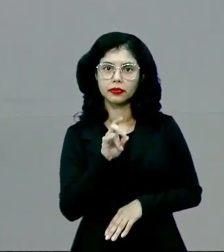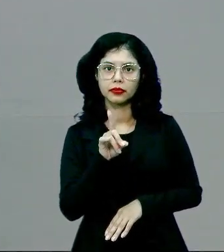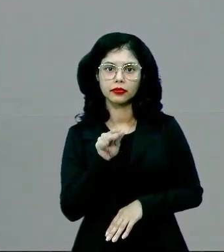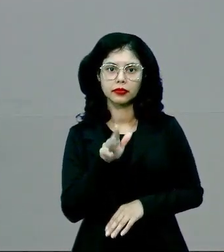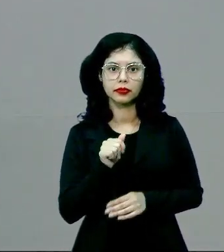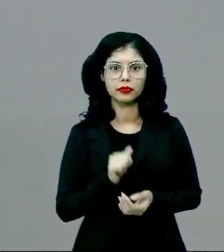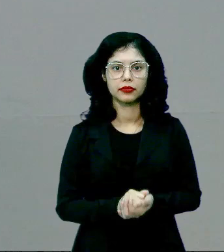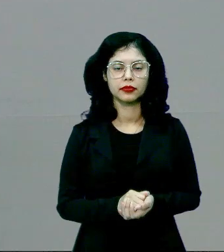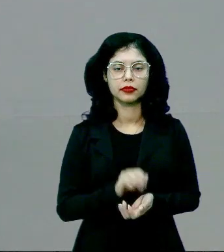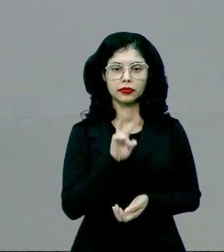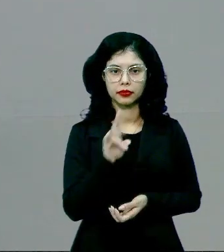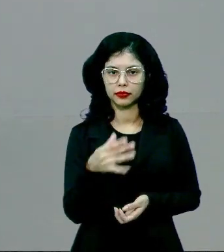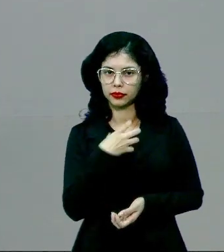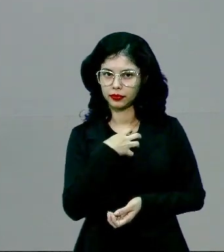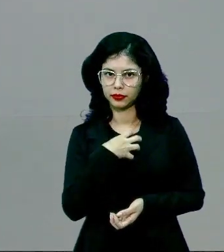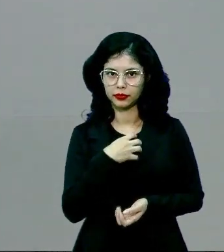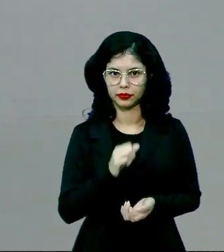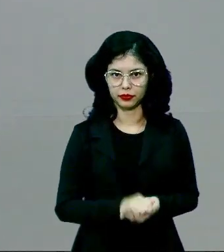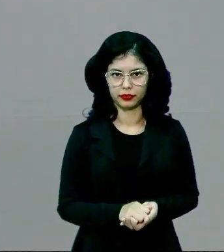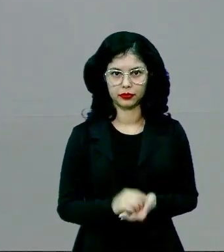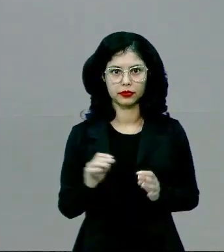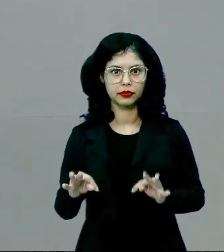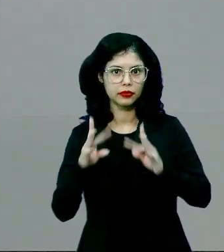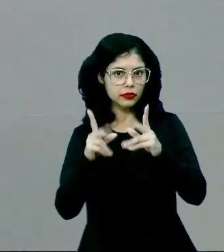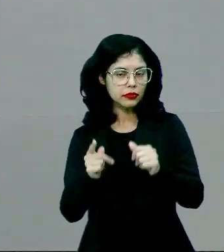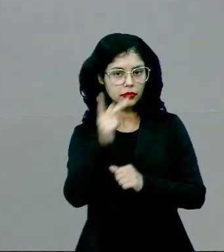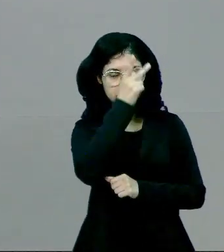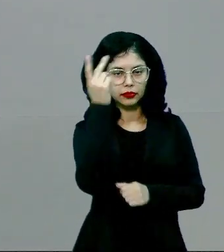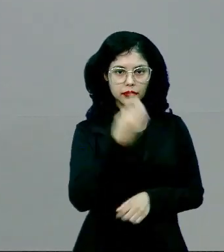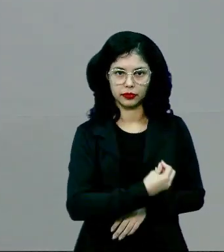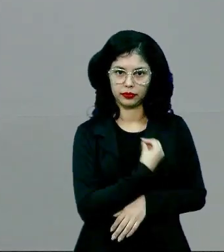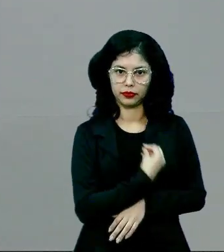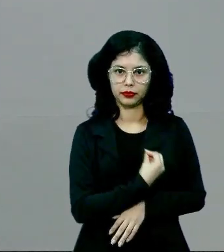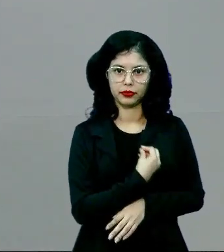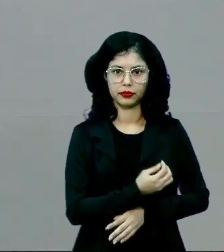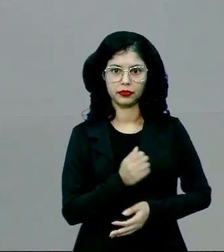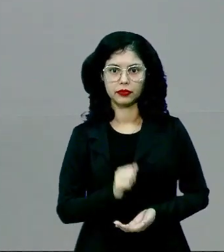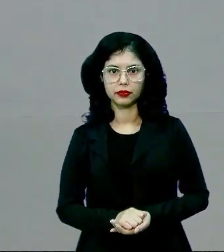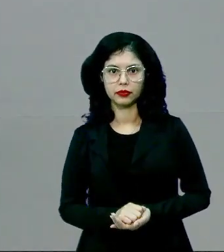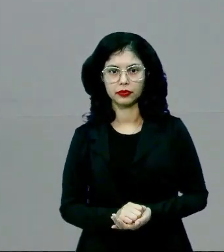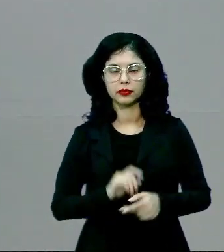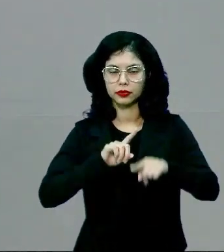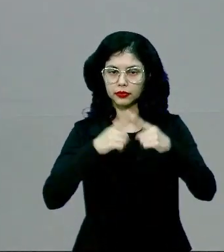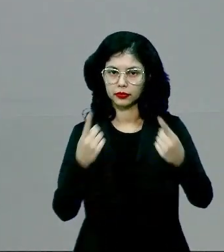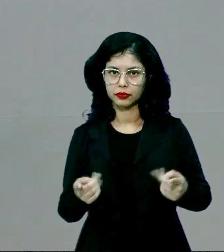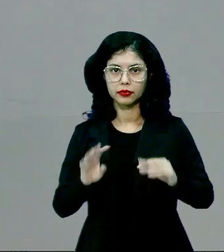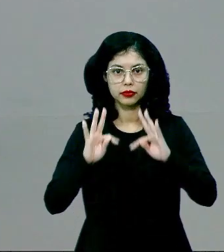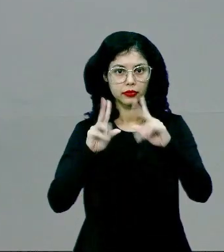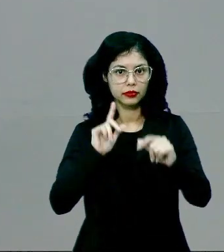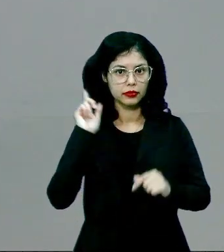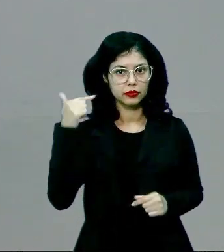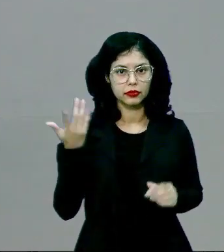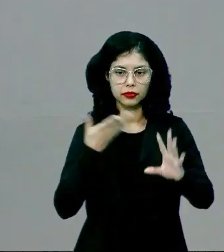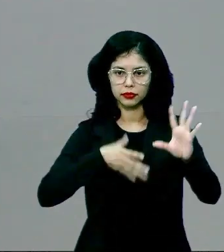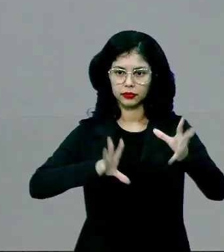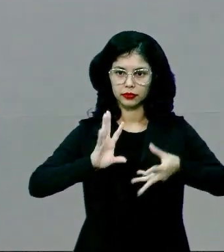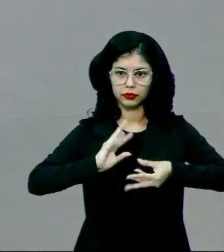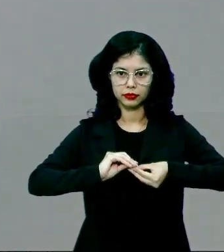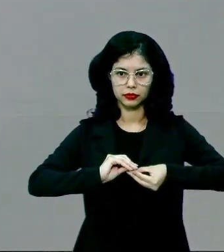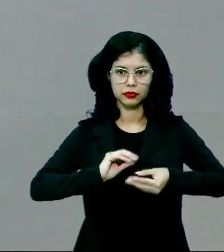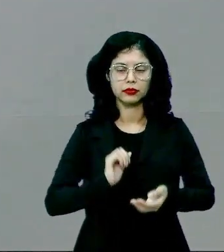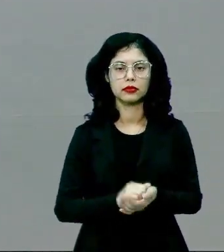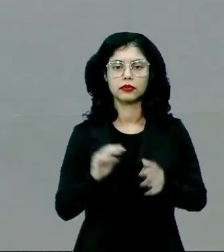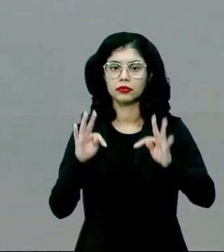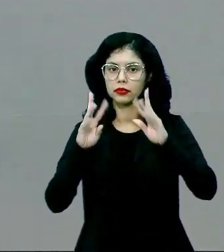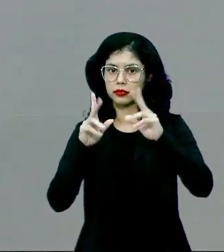ela vai nesse sentido de tudo que a pessoa viveu mas tudo aquilo de forma resolvida ou seja